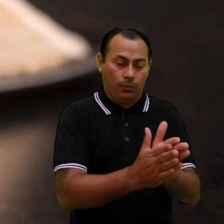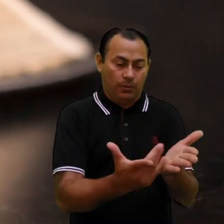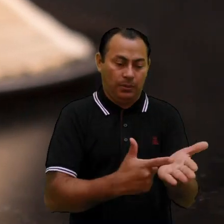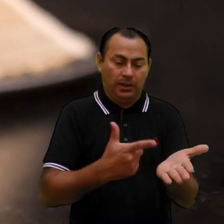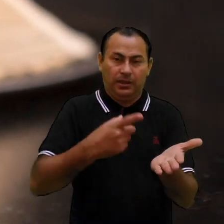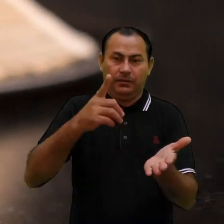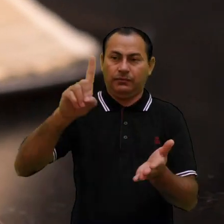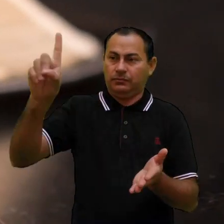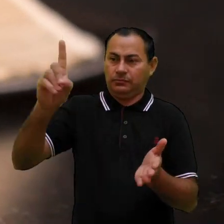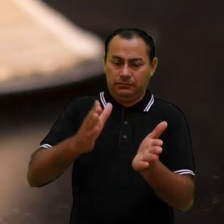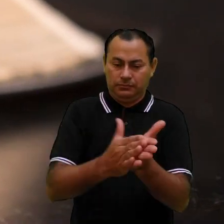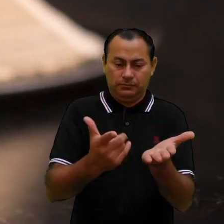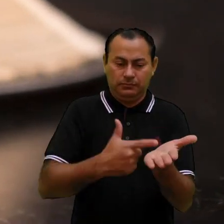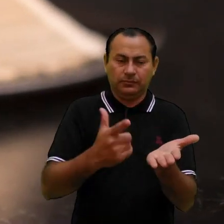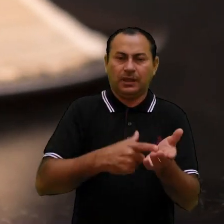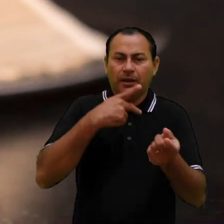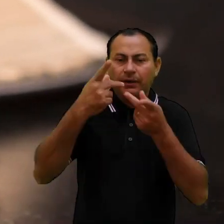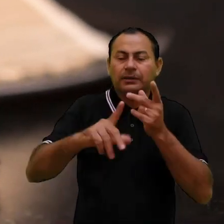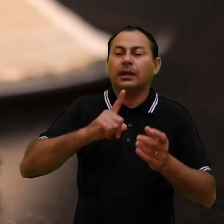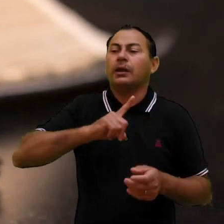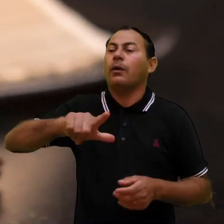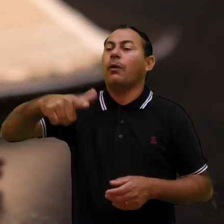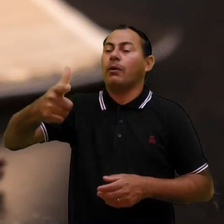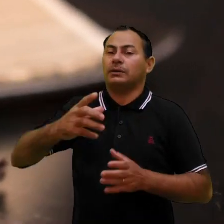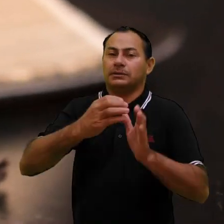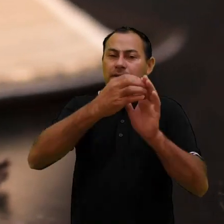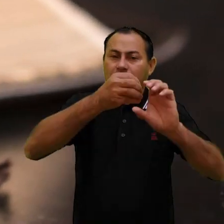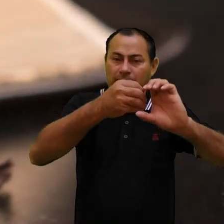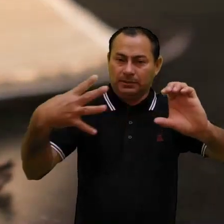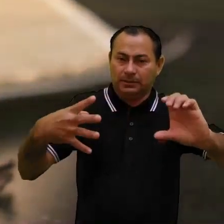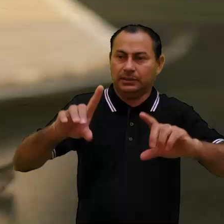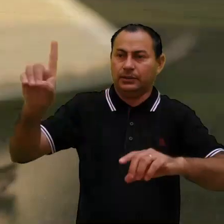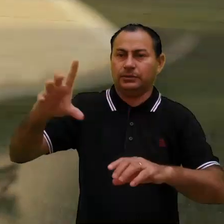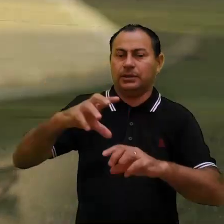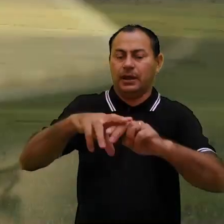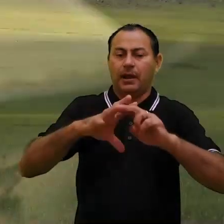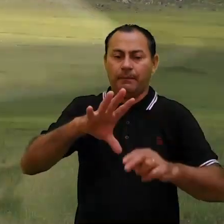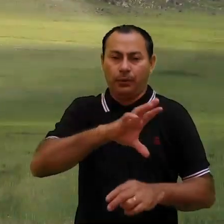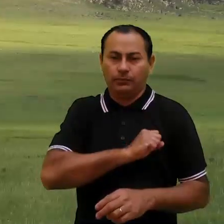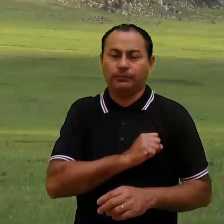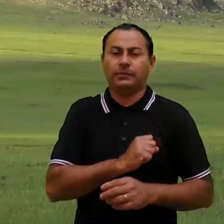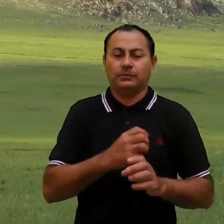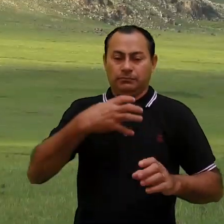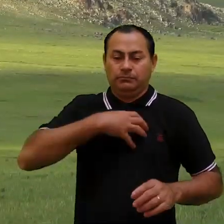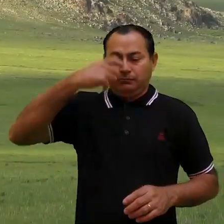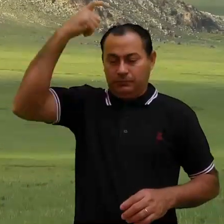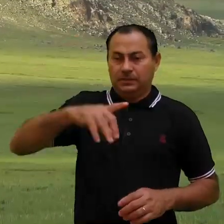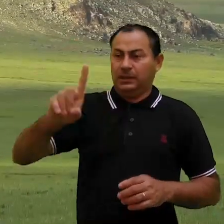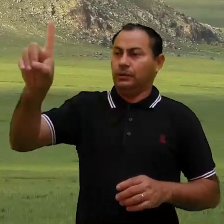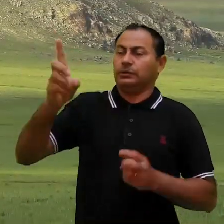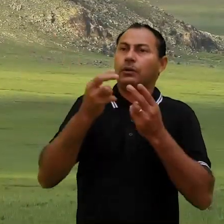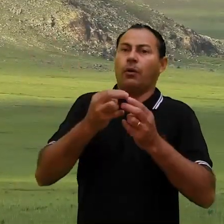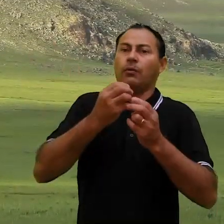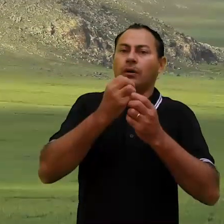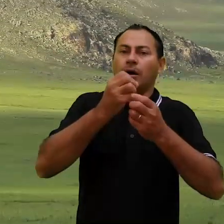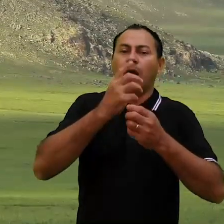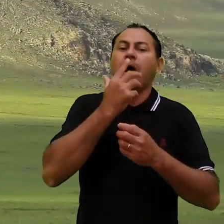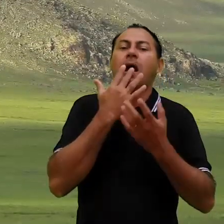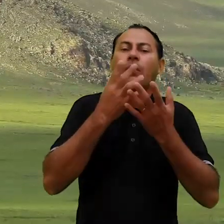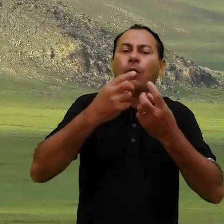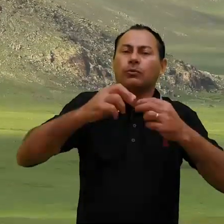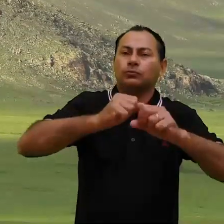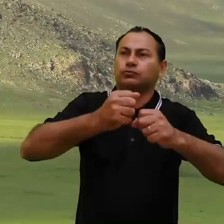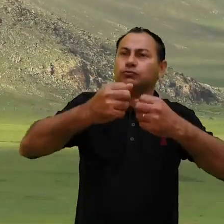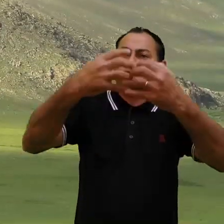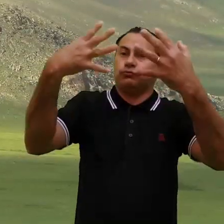que existe outra característica de Deus além de ser amoroso. O caráter de Deus é como um arco-íris, feito de muitas